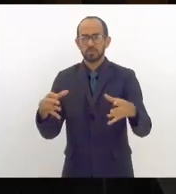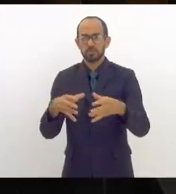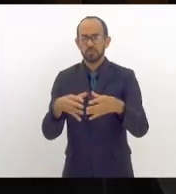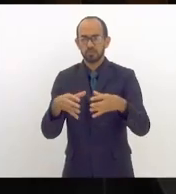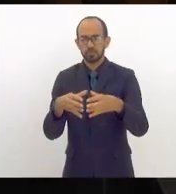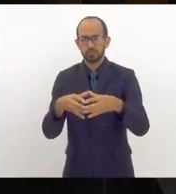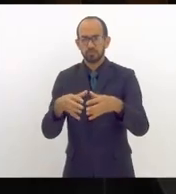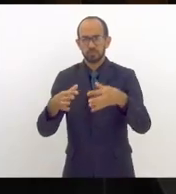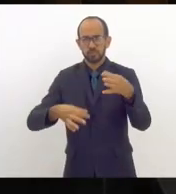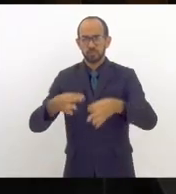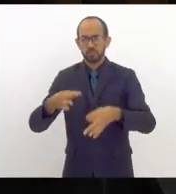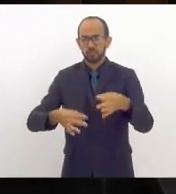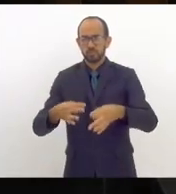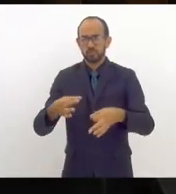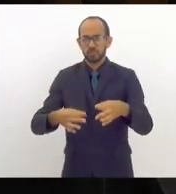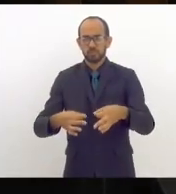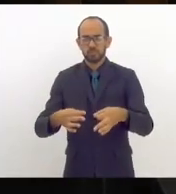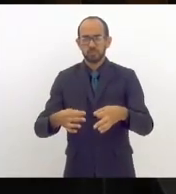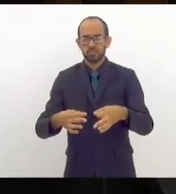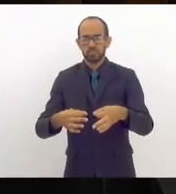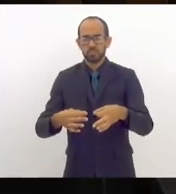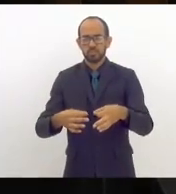violando grosseiramente